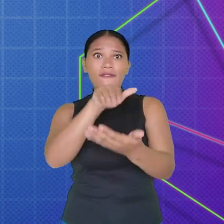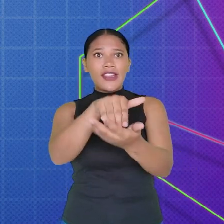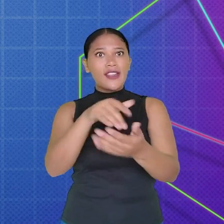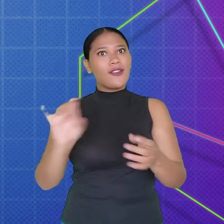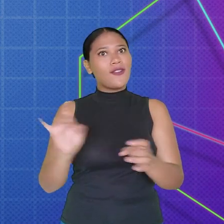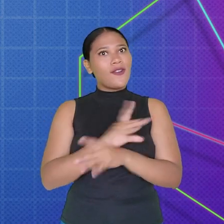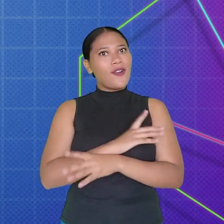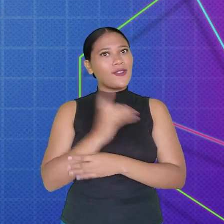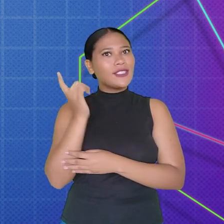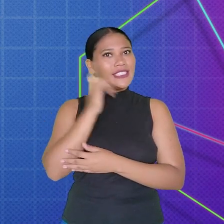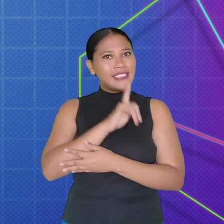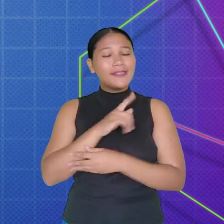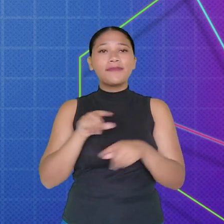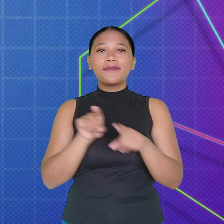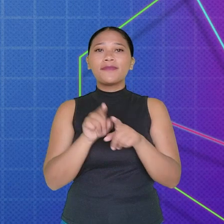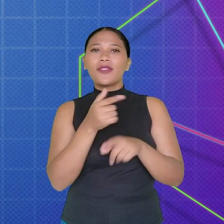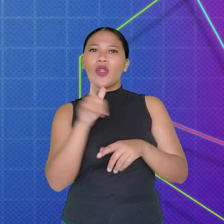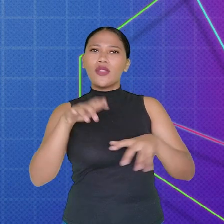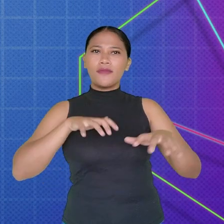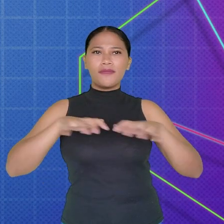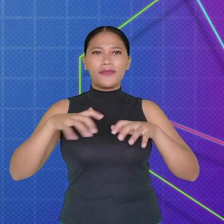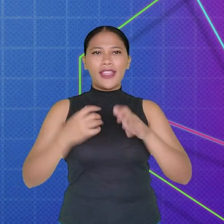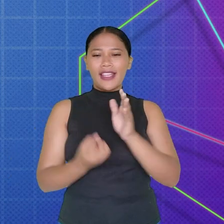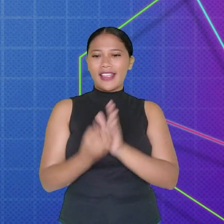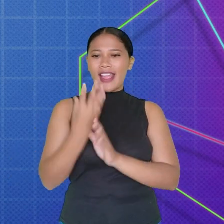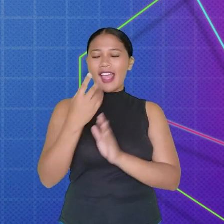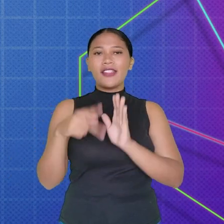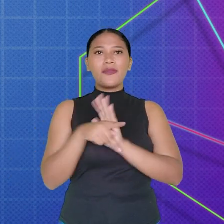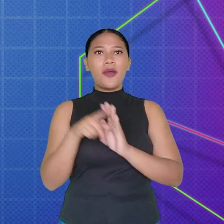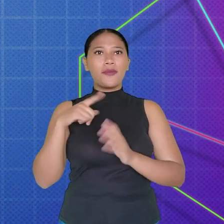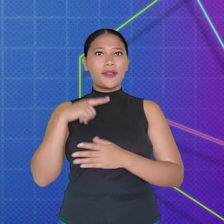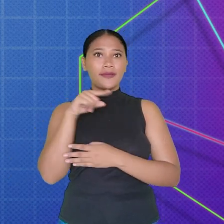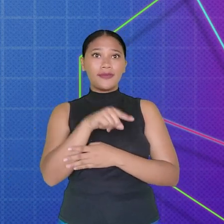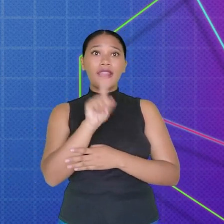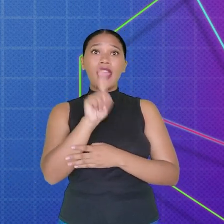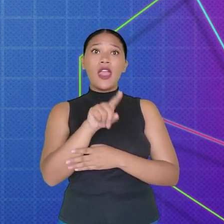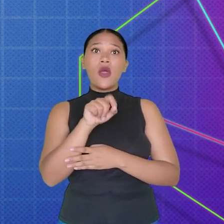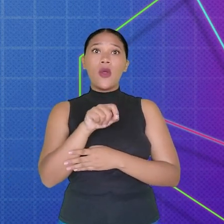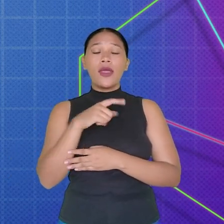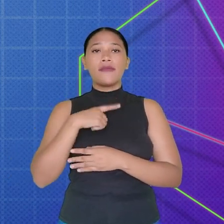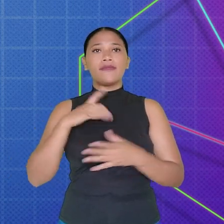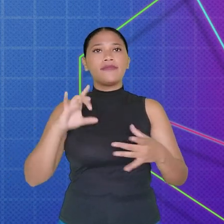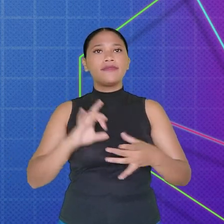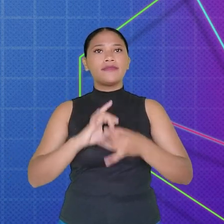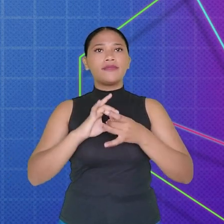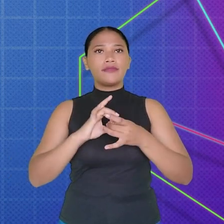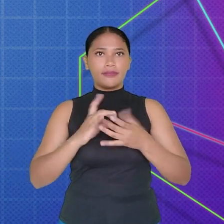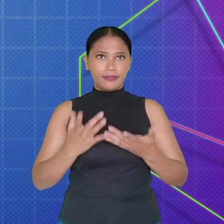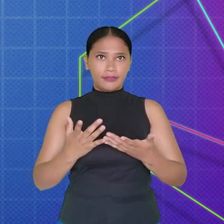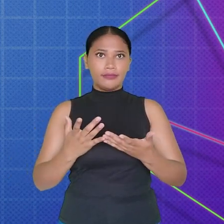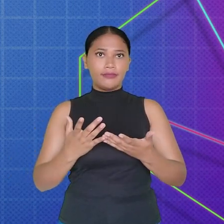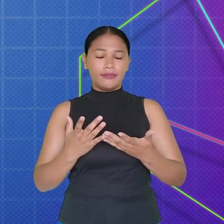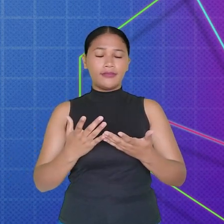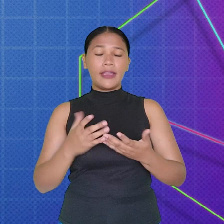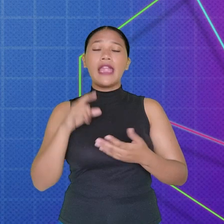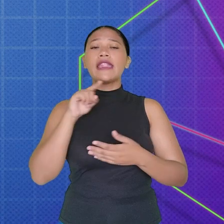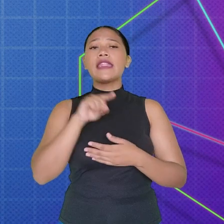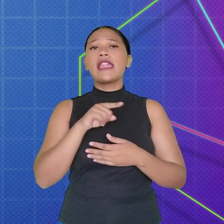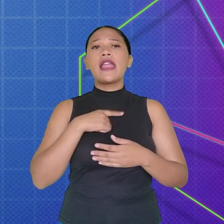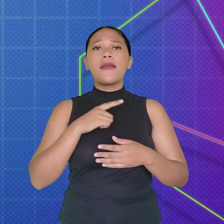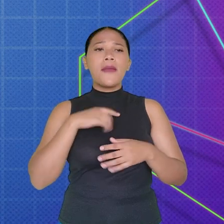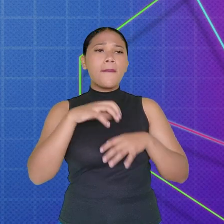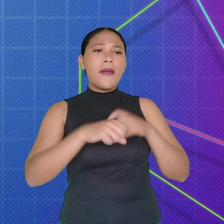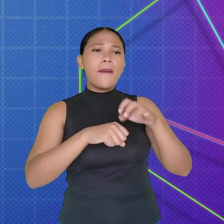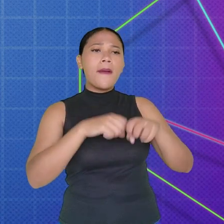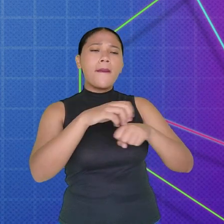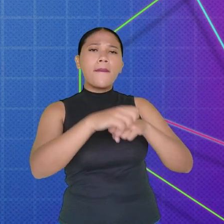final da corrida. Outra mecânica que pode ser criada com um evento de colisão é a detecção de colisão de itens, onde o jogador